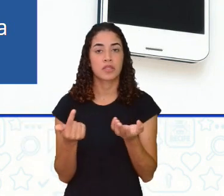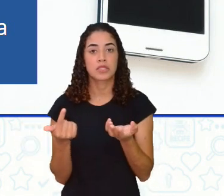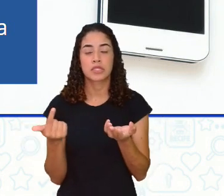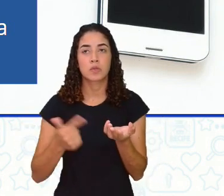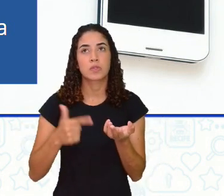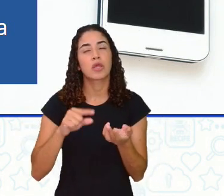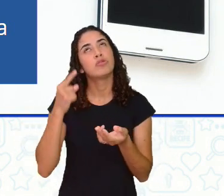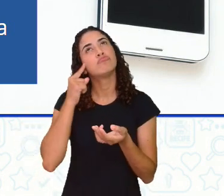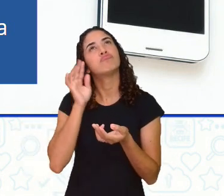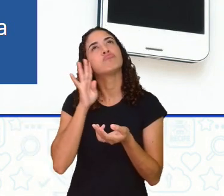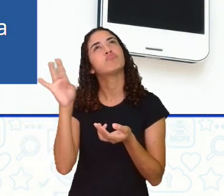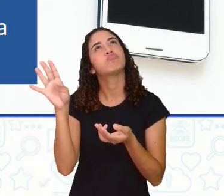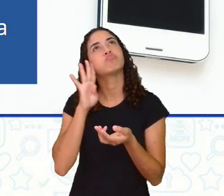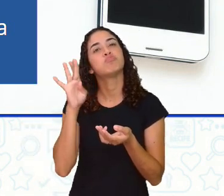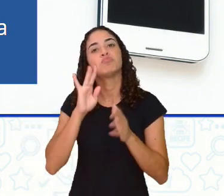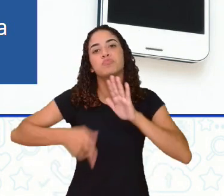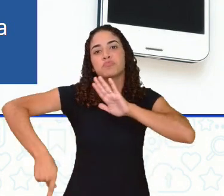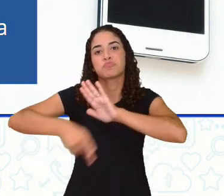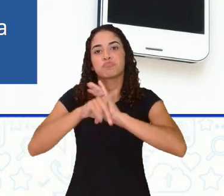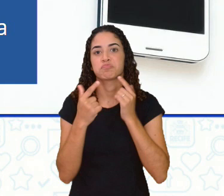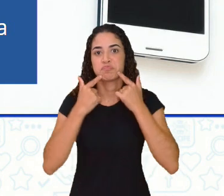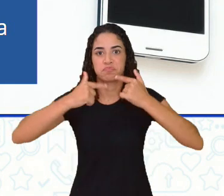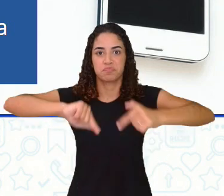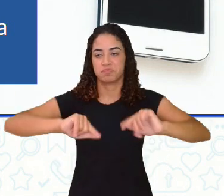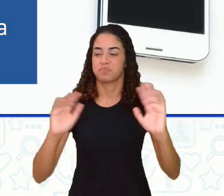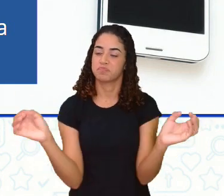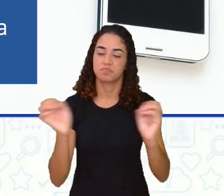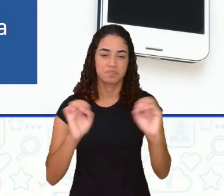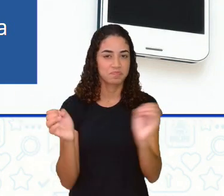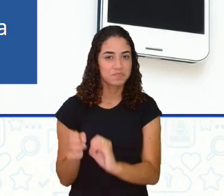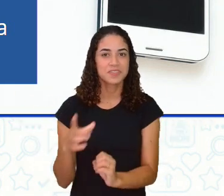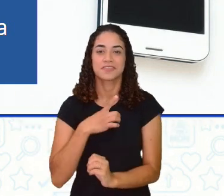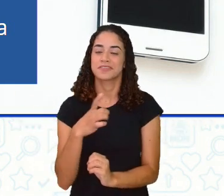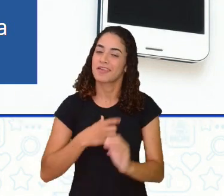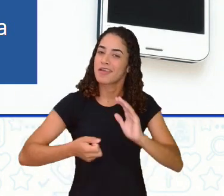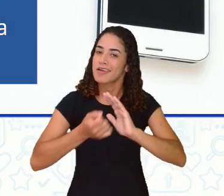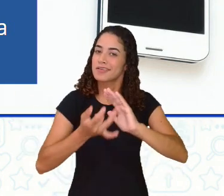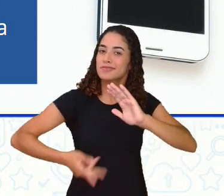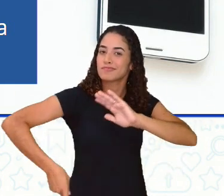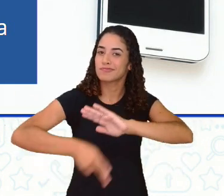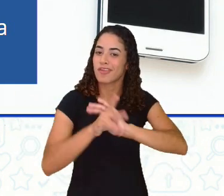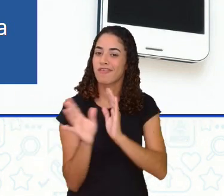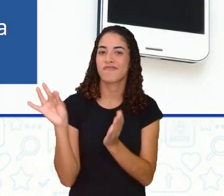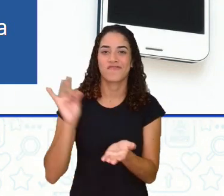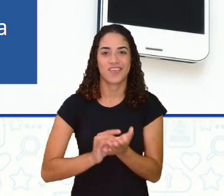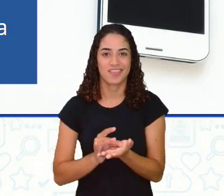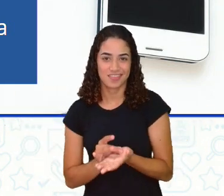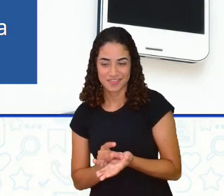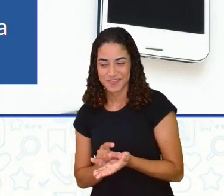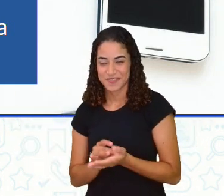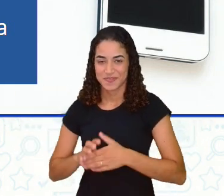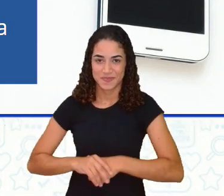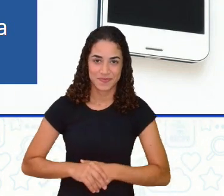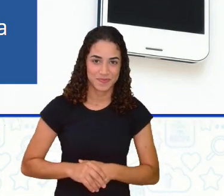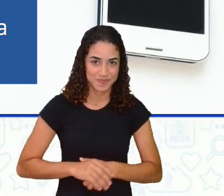usos imaginativos da linguagem, tá certo? Ele vai ter um caráter mais real daquilo que está escrito.